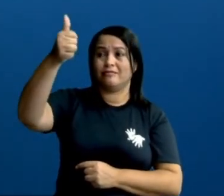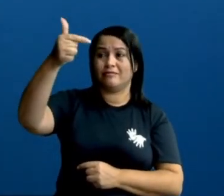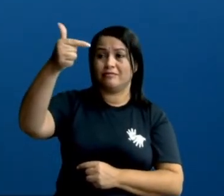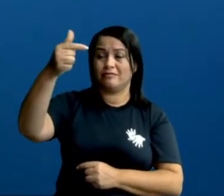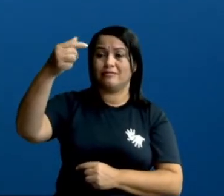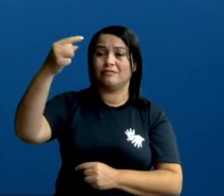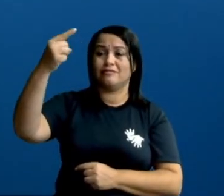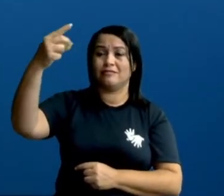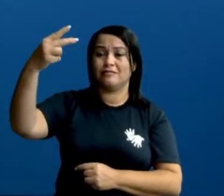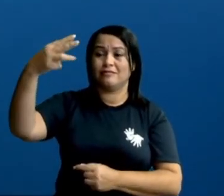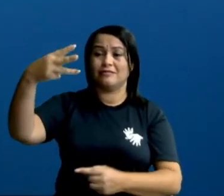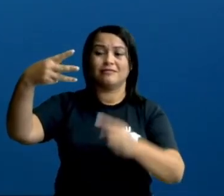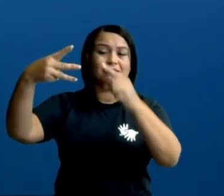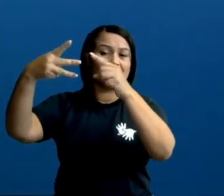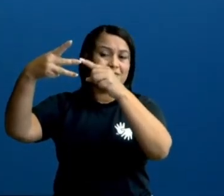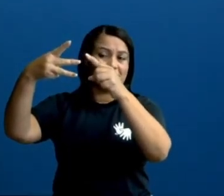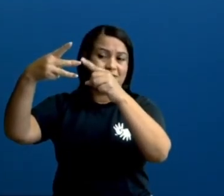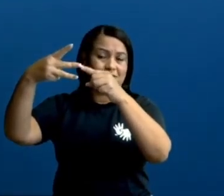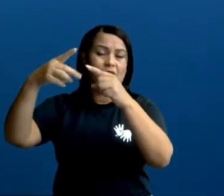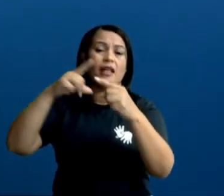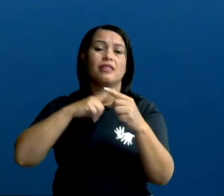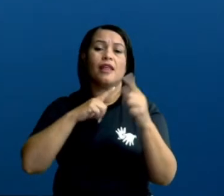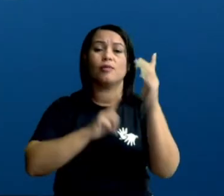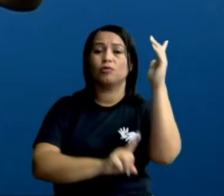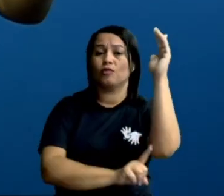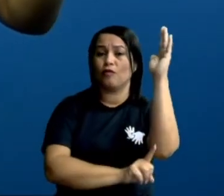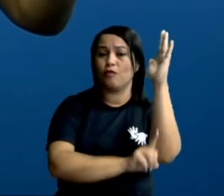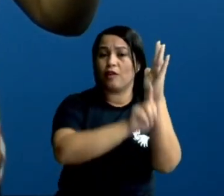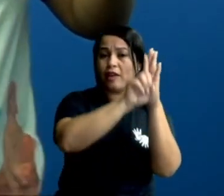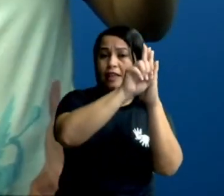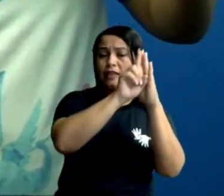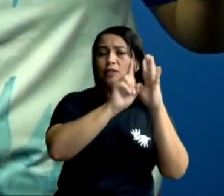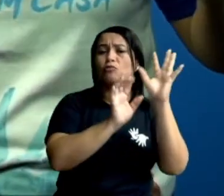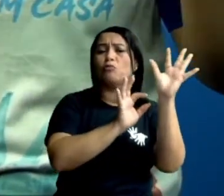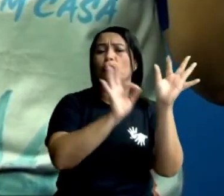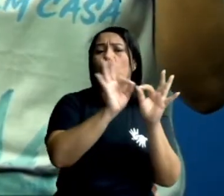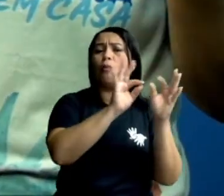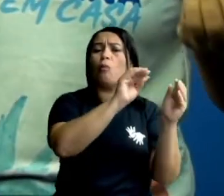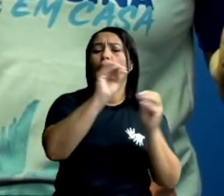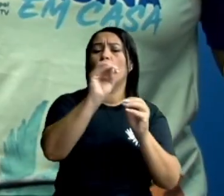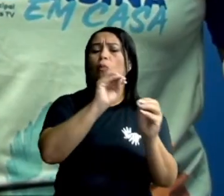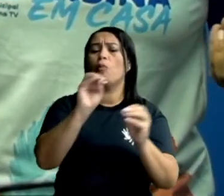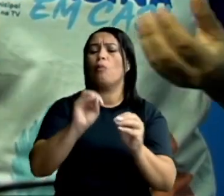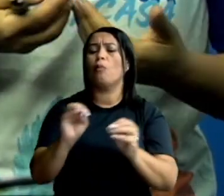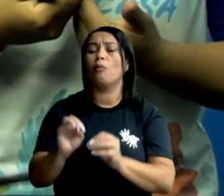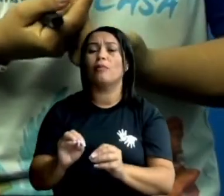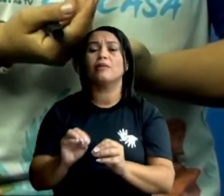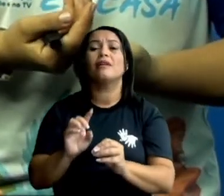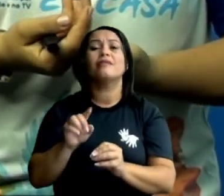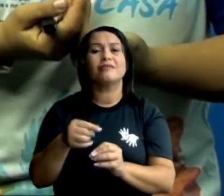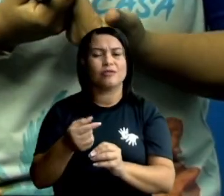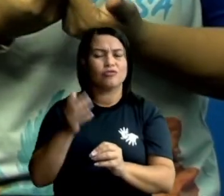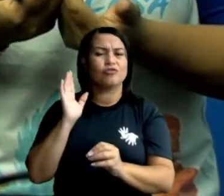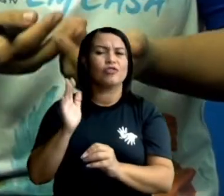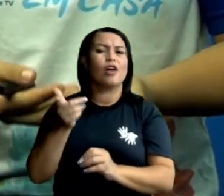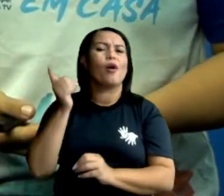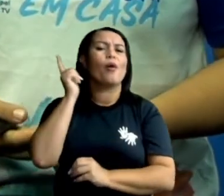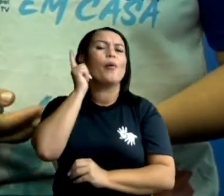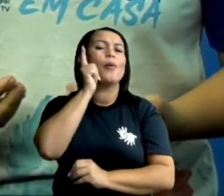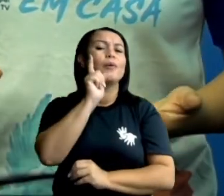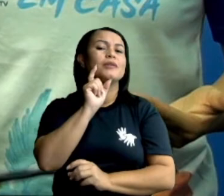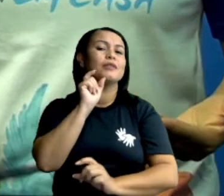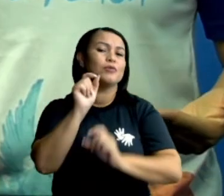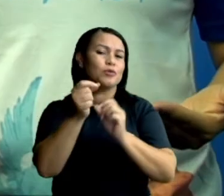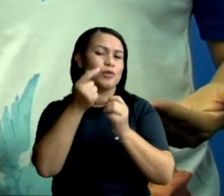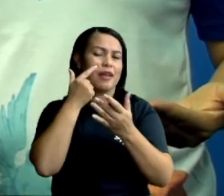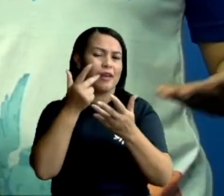segunda. Então, temos aqui, ó, o foguetinho todo desmontado. Então, dessa forma, conseguimos